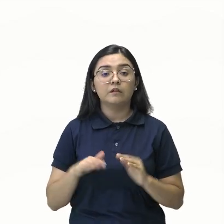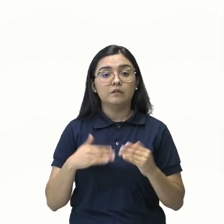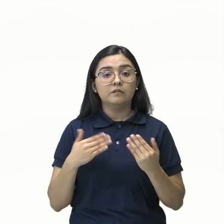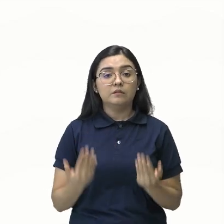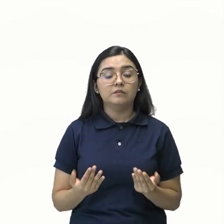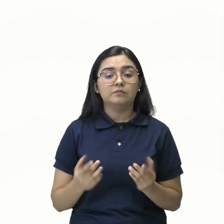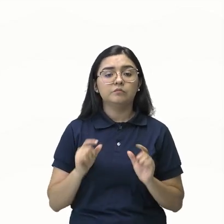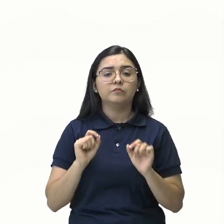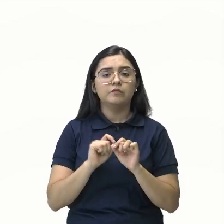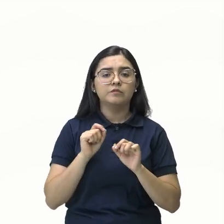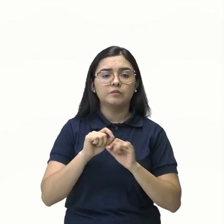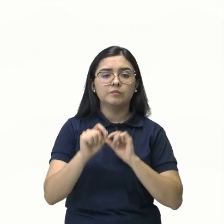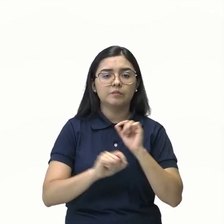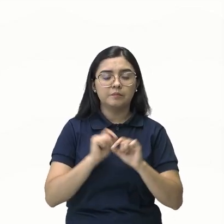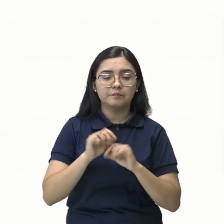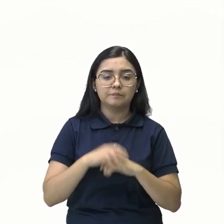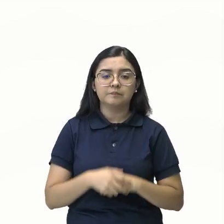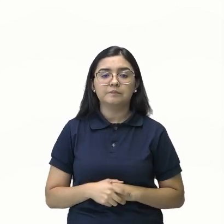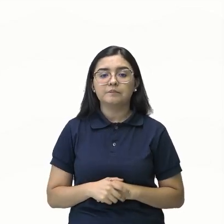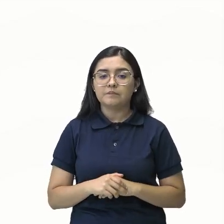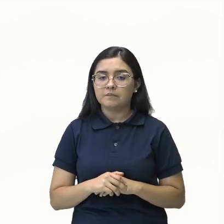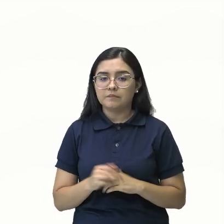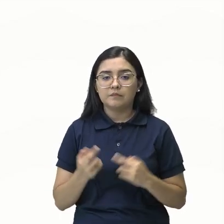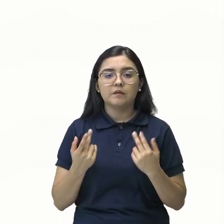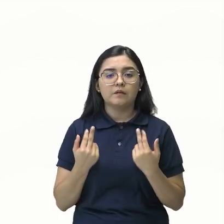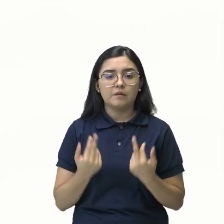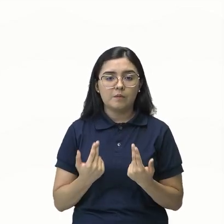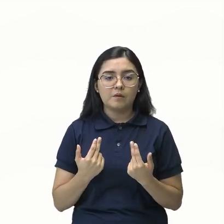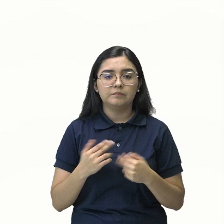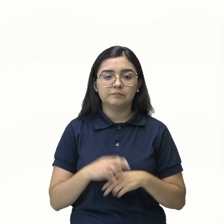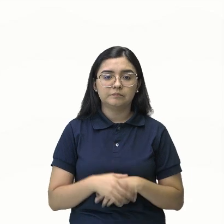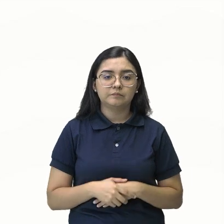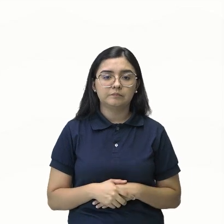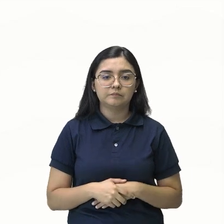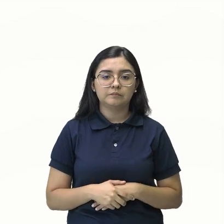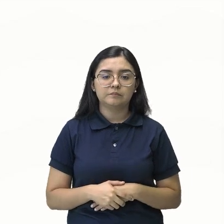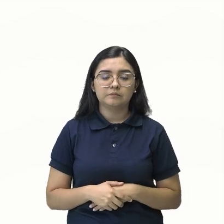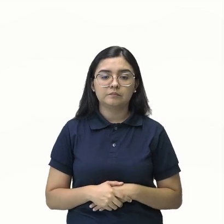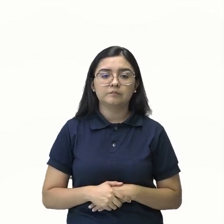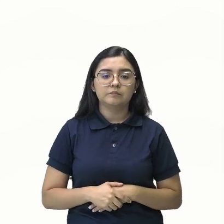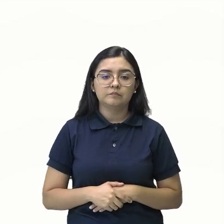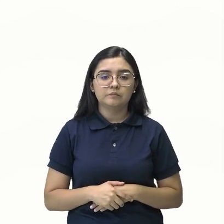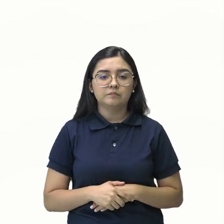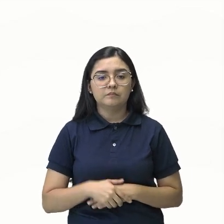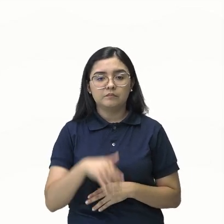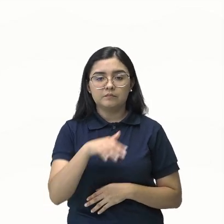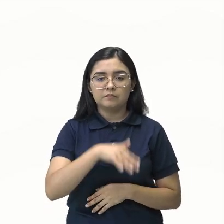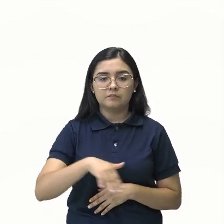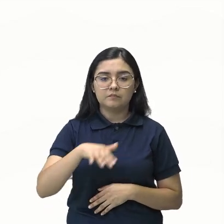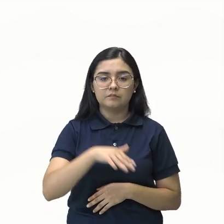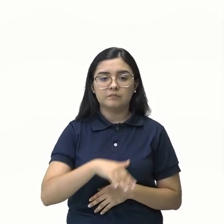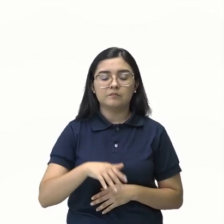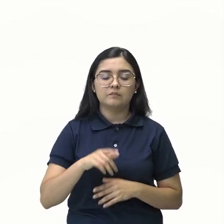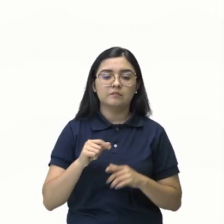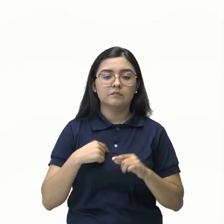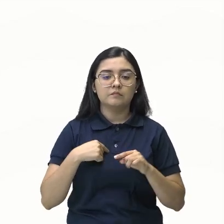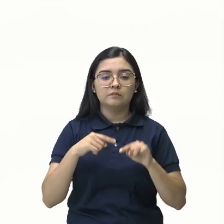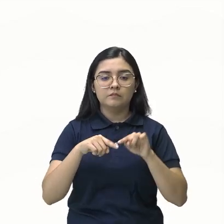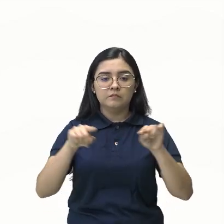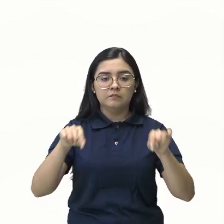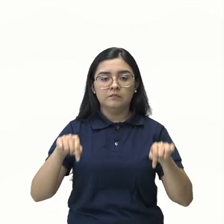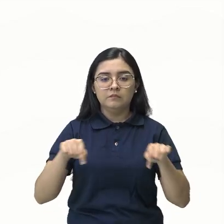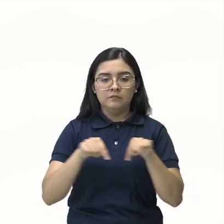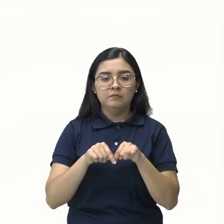Então, o que é que eu vou fazer? Mesma coisa da minha fórmula, ó. A área do meu quadrado é lado ao quadrado, né?